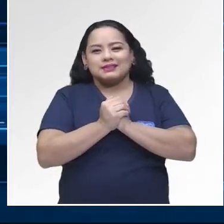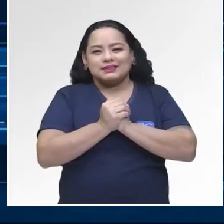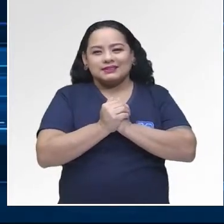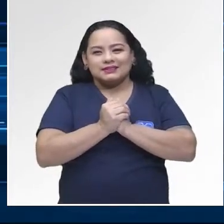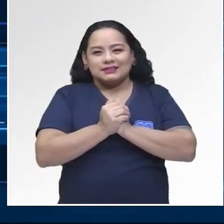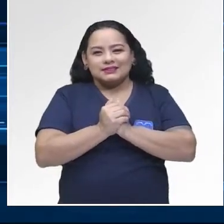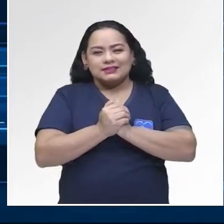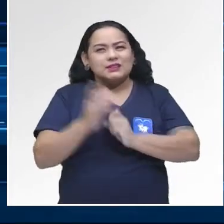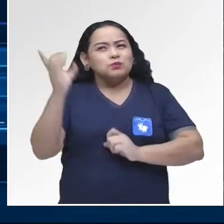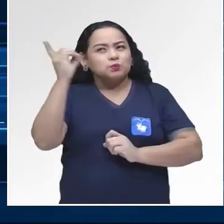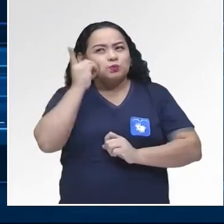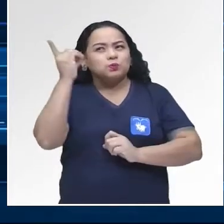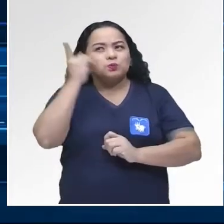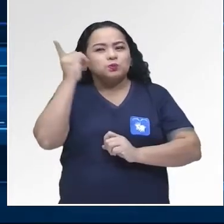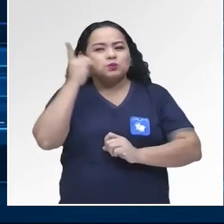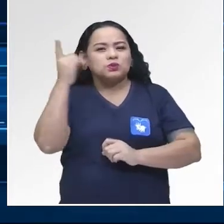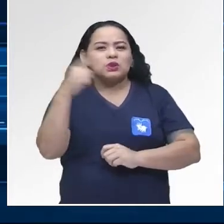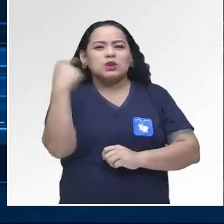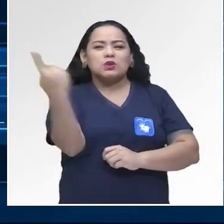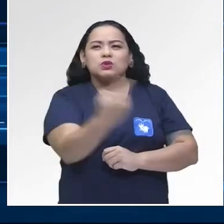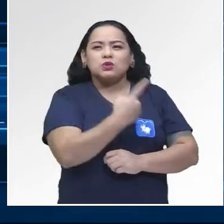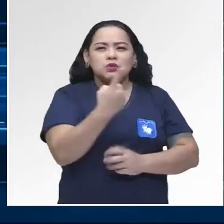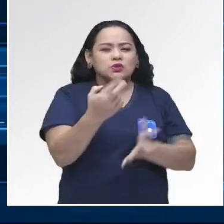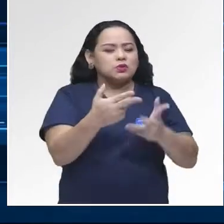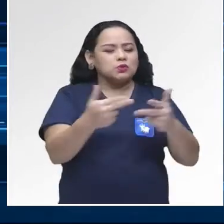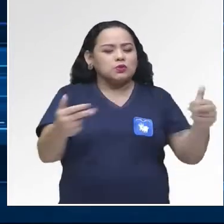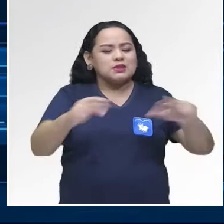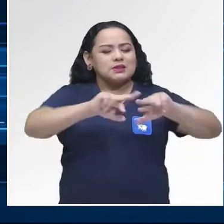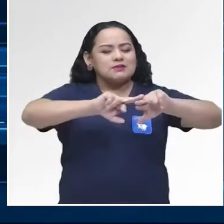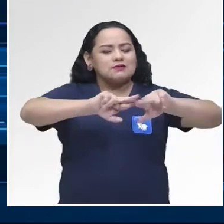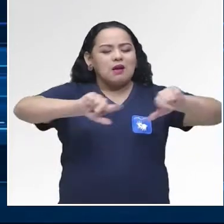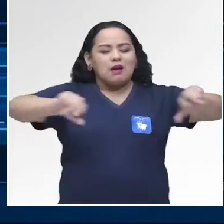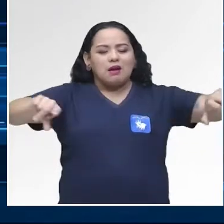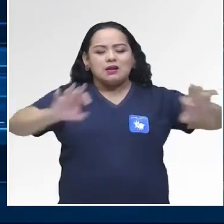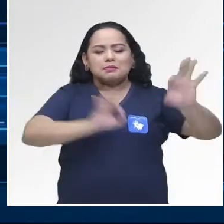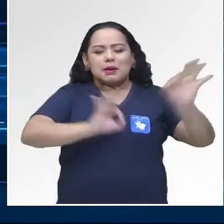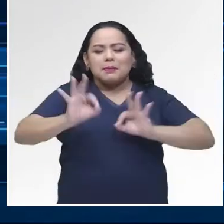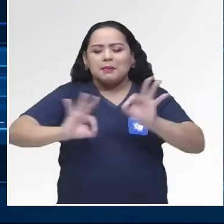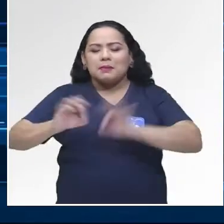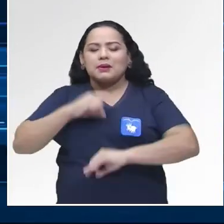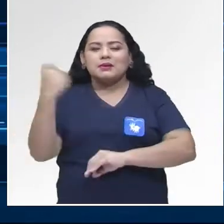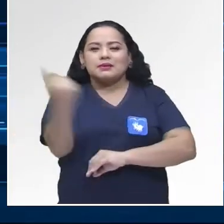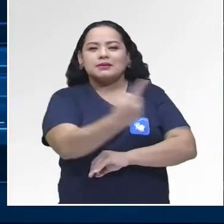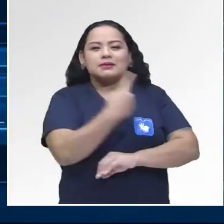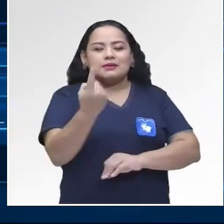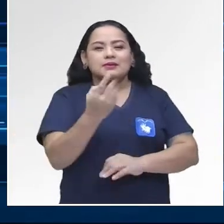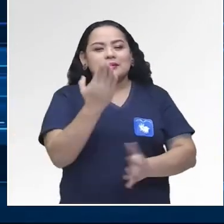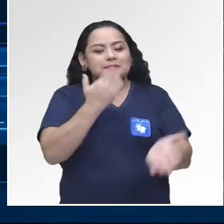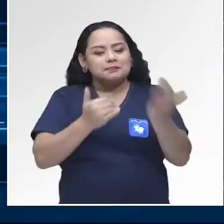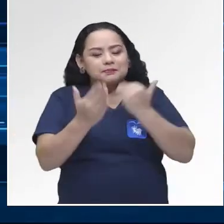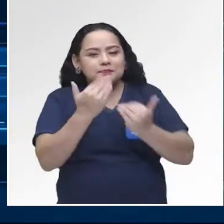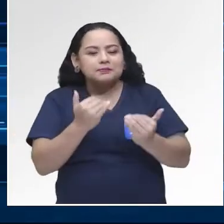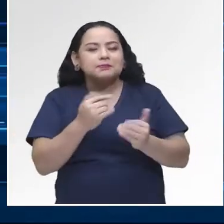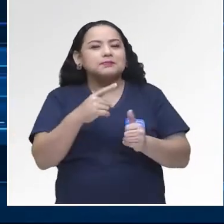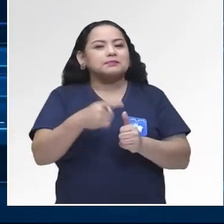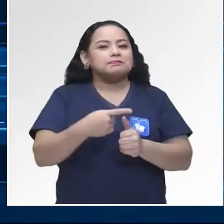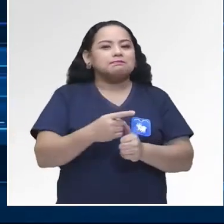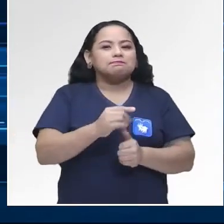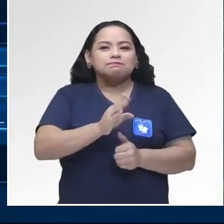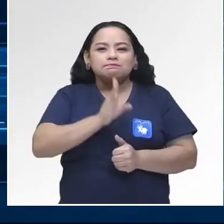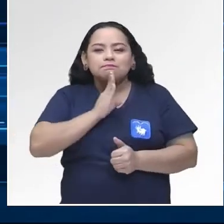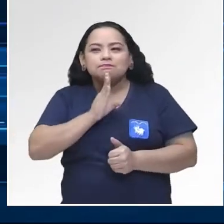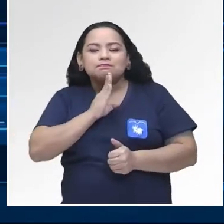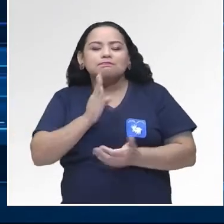No nosso dia a dia, nós fazemos um monte de coisa. Nós nos alimentamos, nós conhecemos